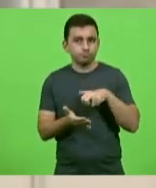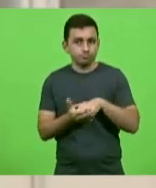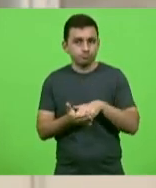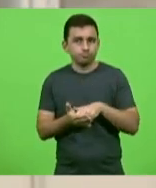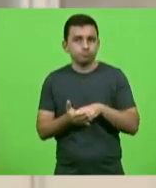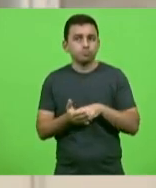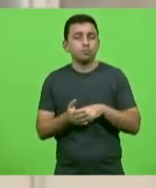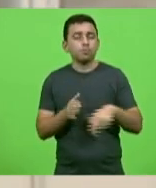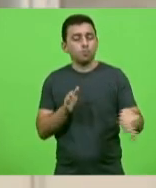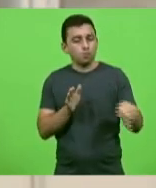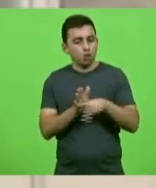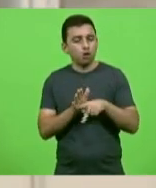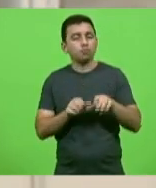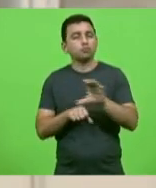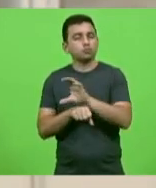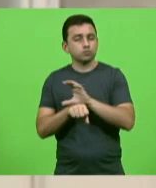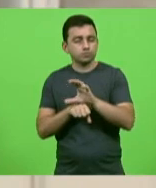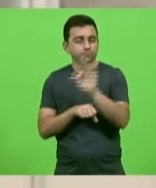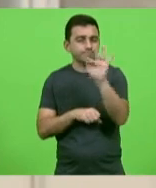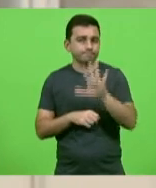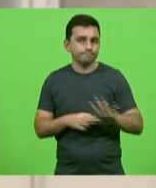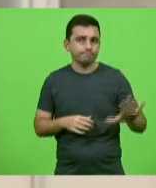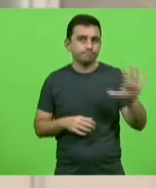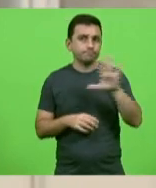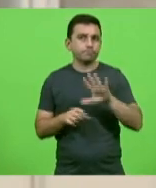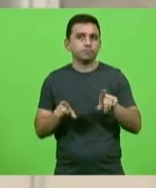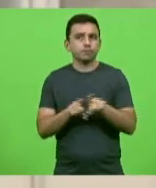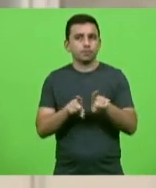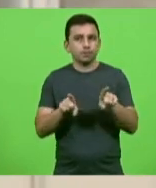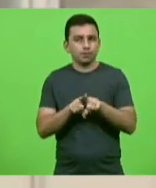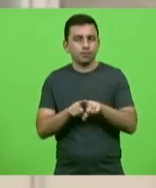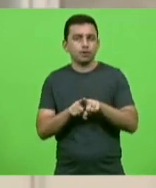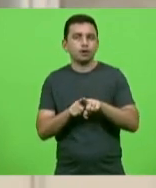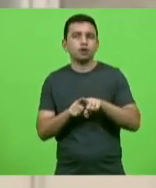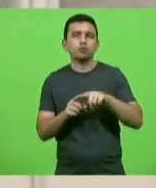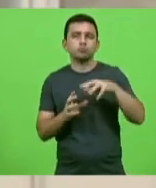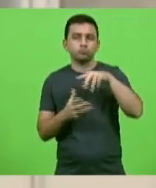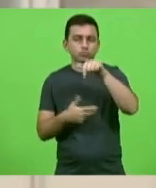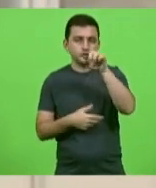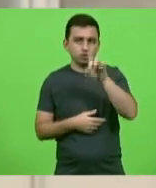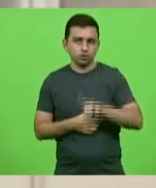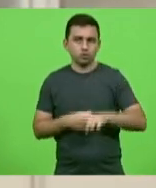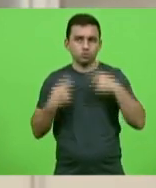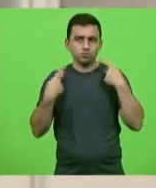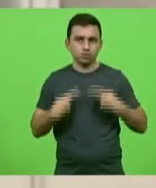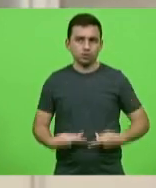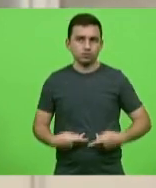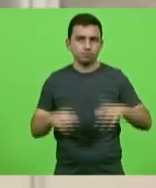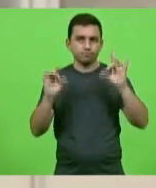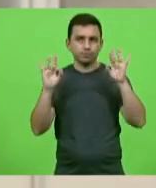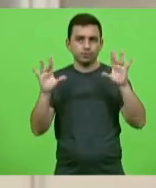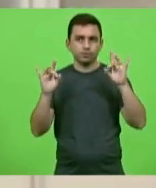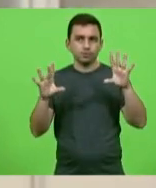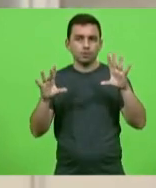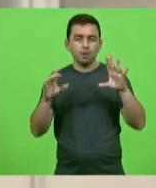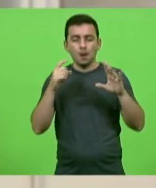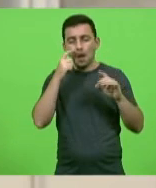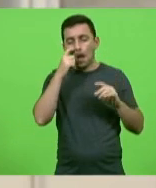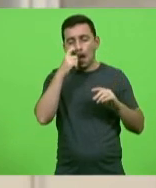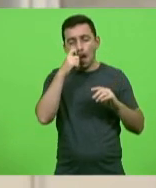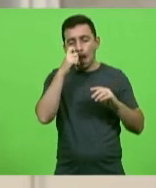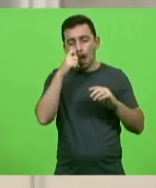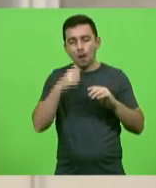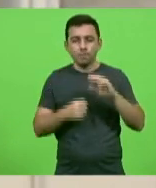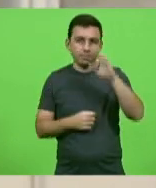consagrados na Constituição Federal e nos tratados internacionais de direitos humanos em especial o princípio